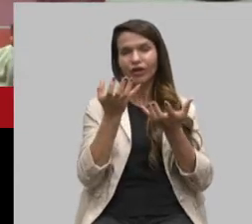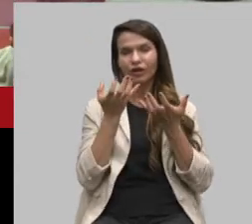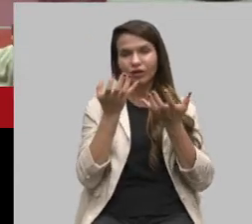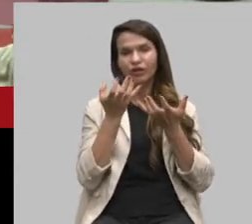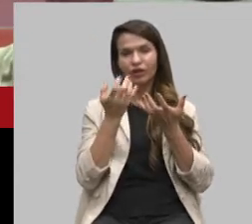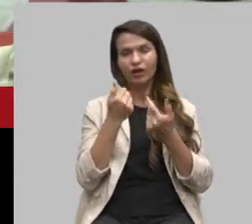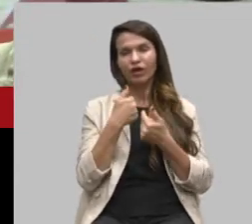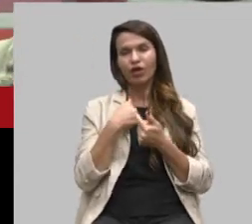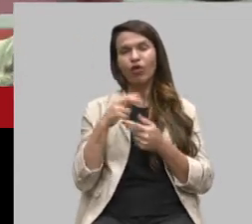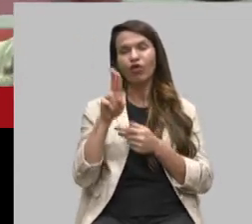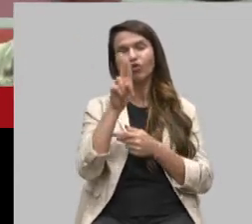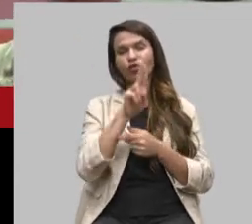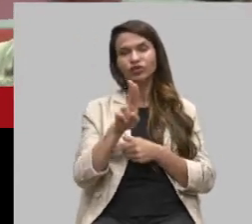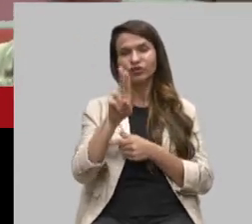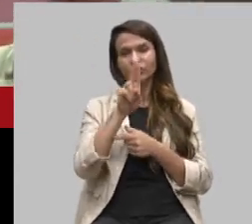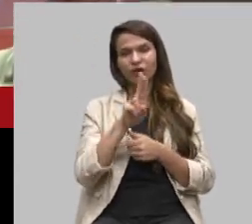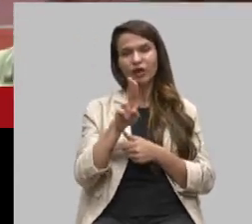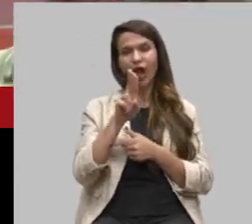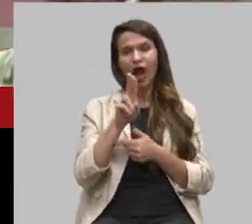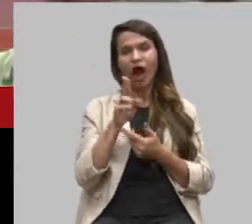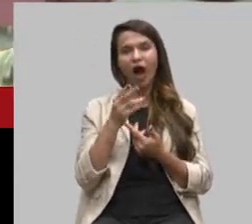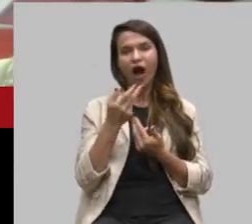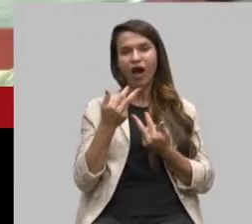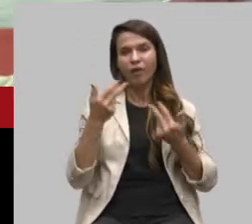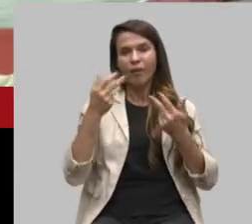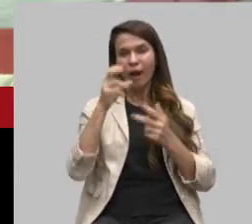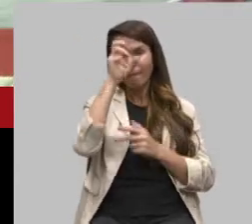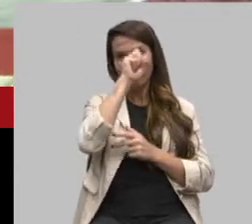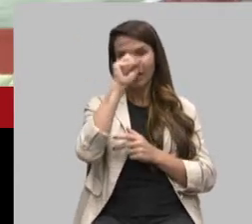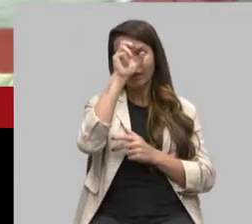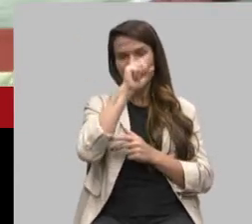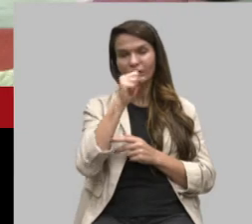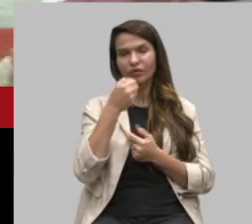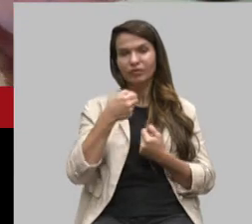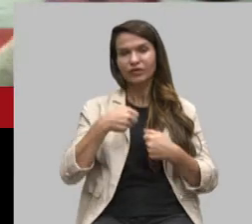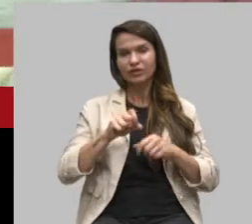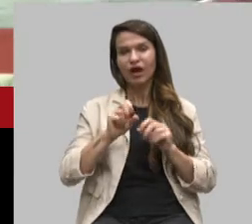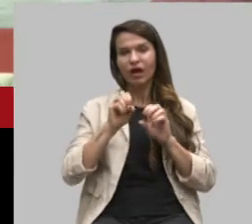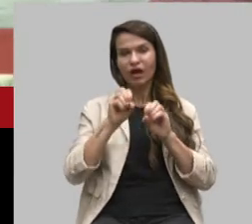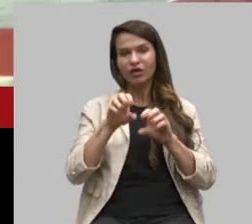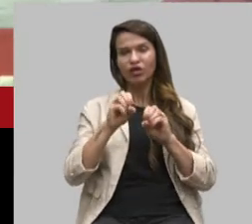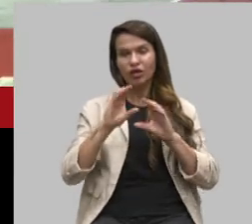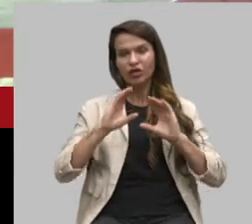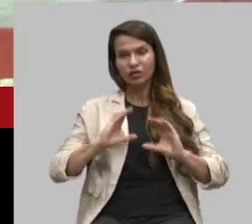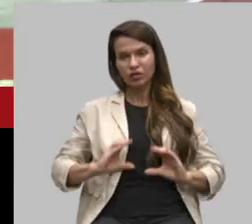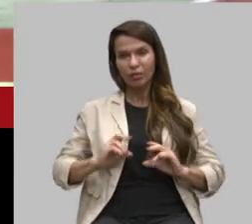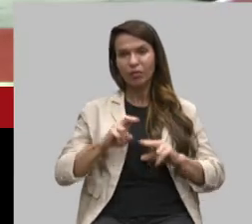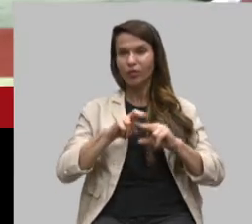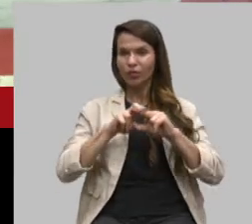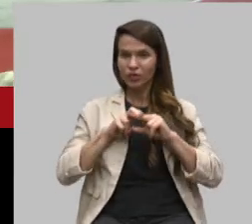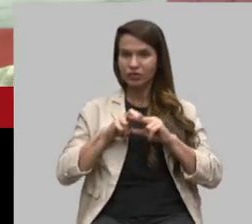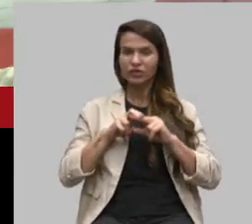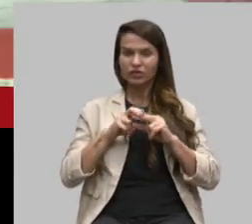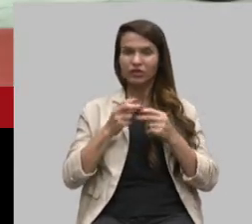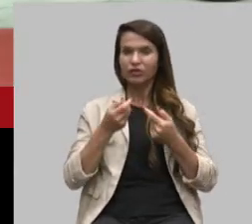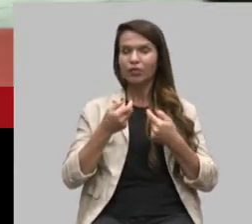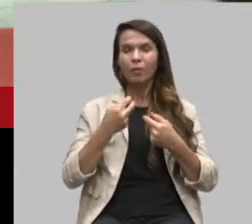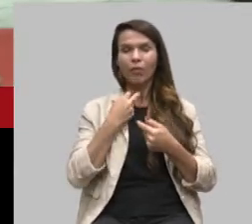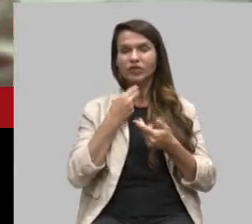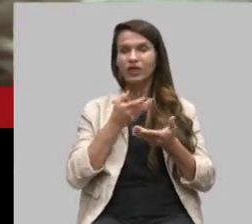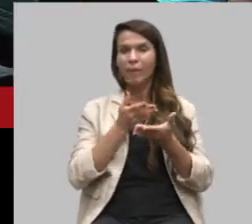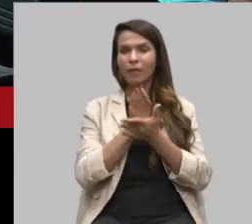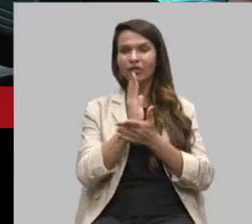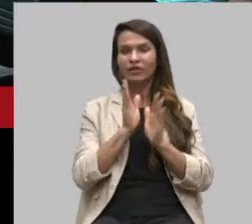utilizar eh alguma coisa para aprender isso aí deveria ser a educação cidadã e por isso não deveria ser aprovado essa proposta